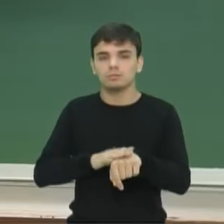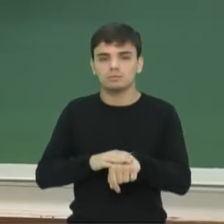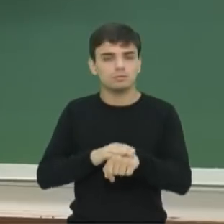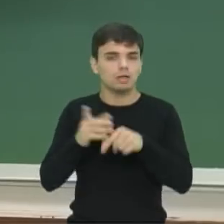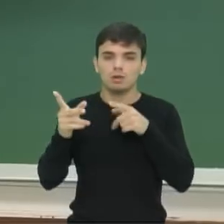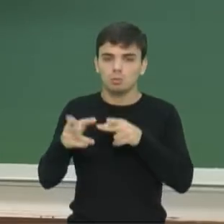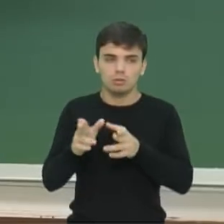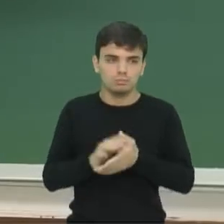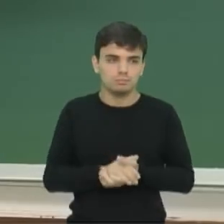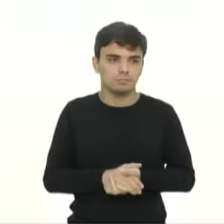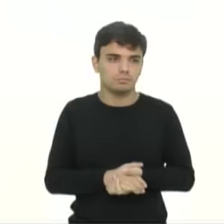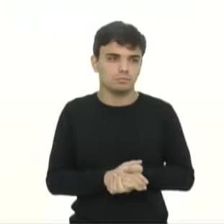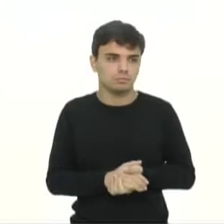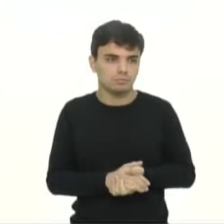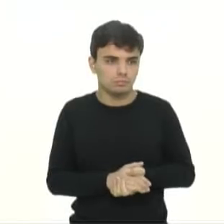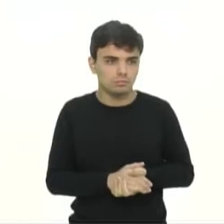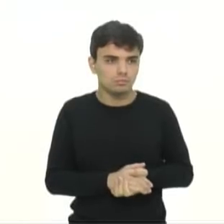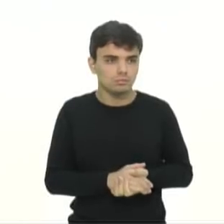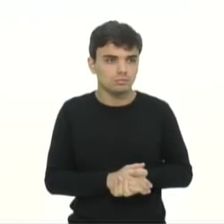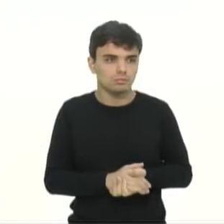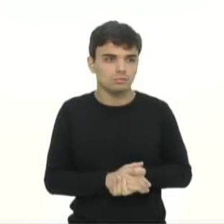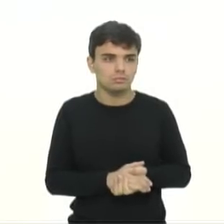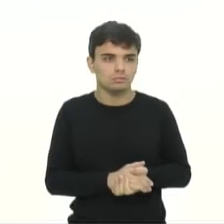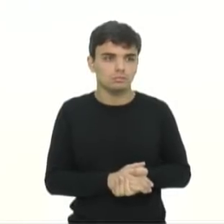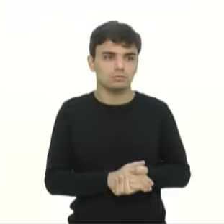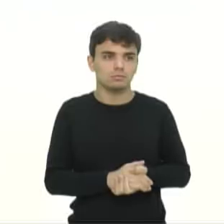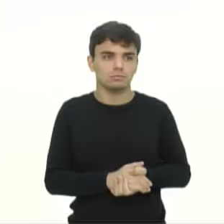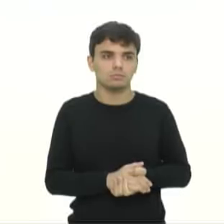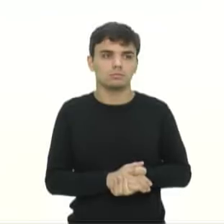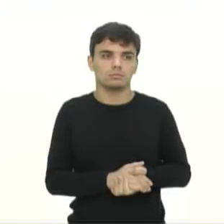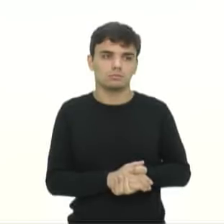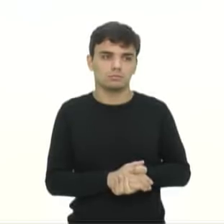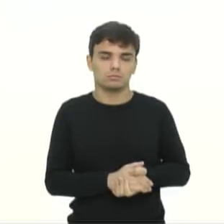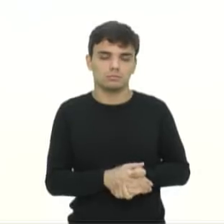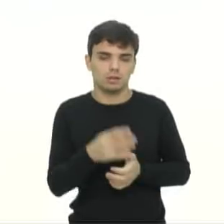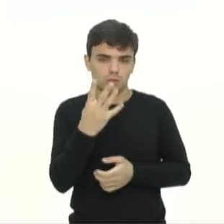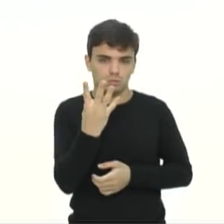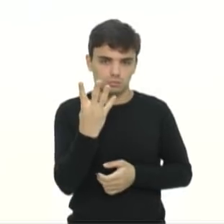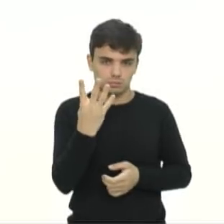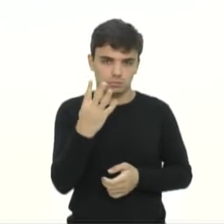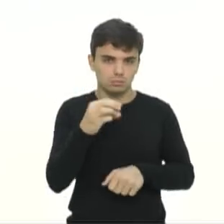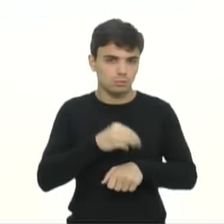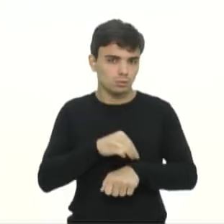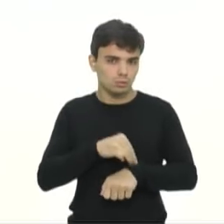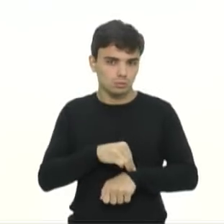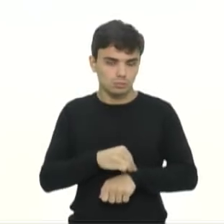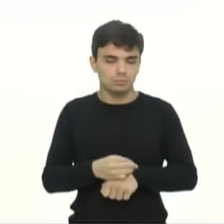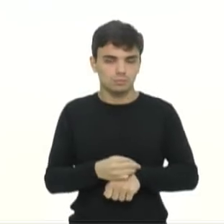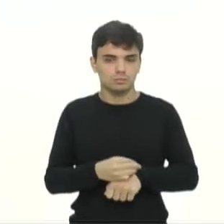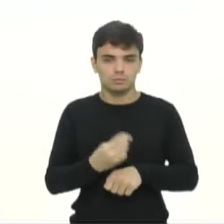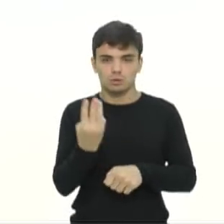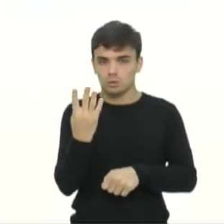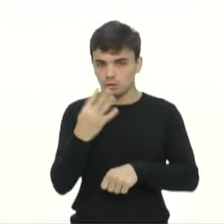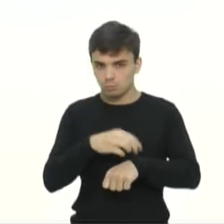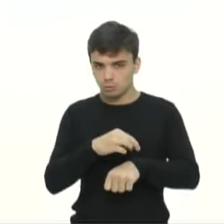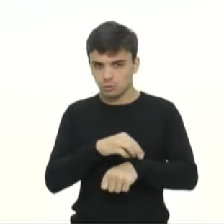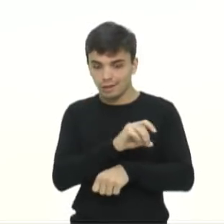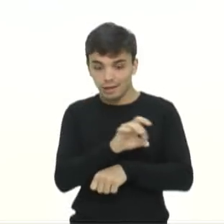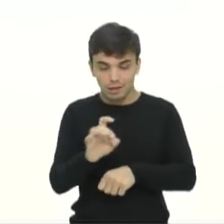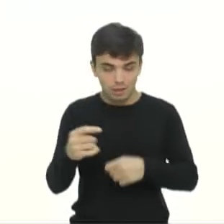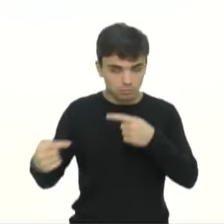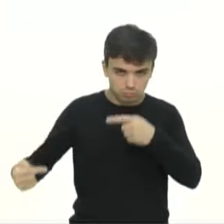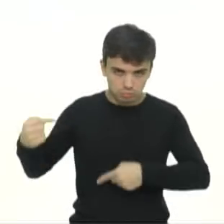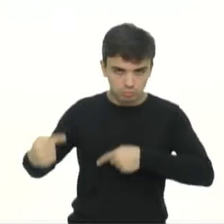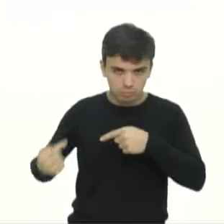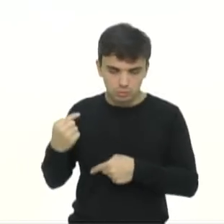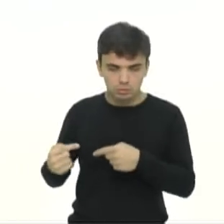mesmo. Então quanto que dura? Como vocês podem ver, então, cada combate dura 4 minutos. Então a luta tem duração de no máximo